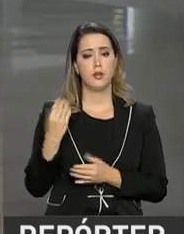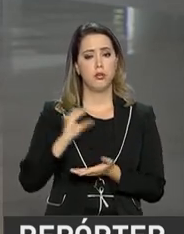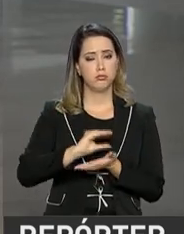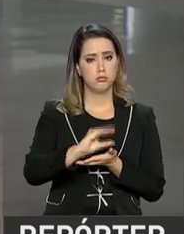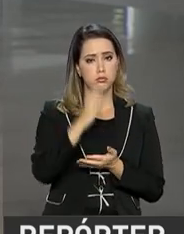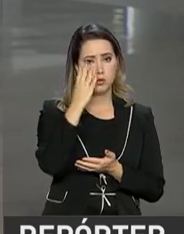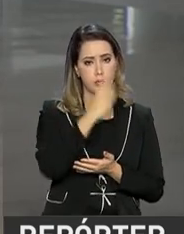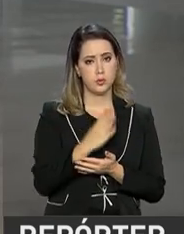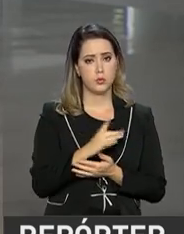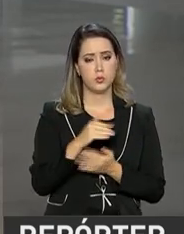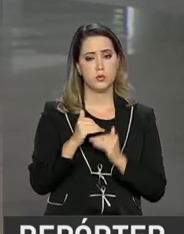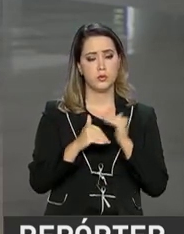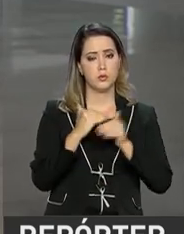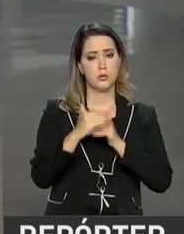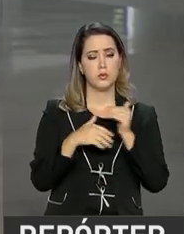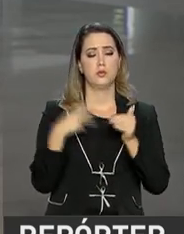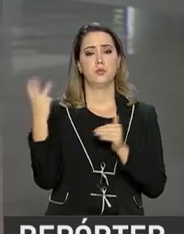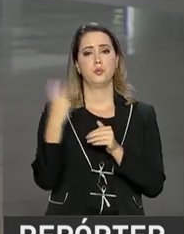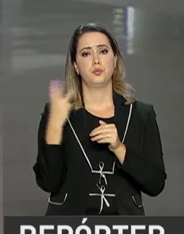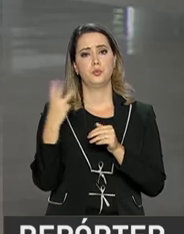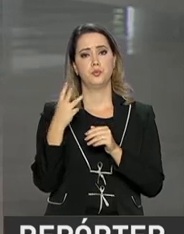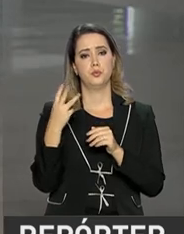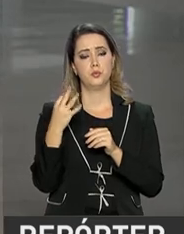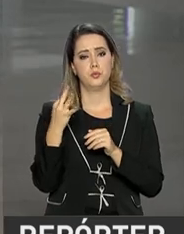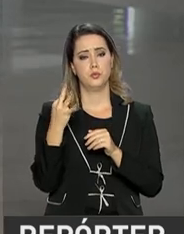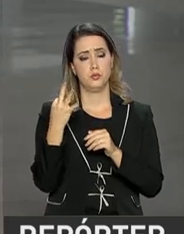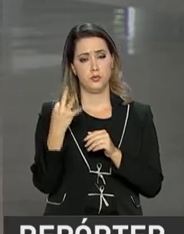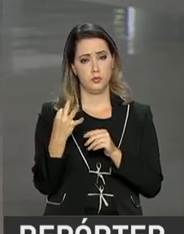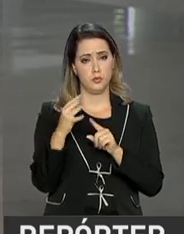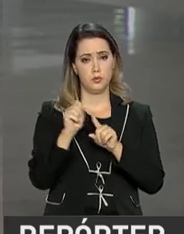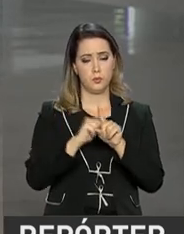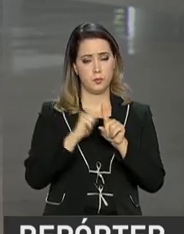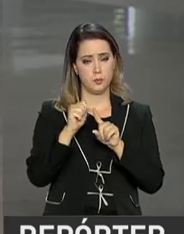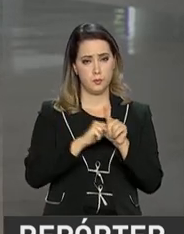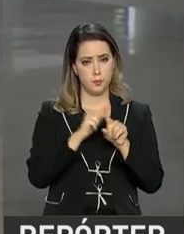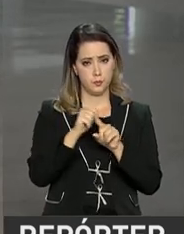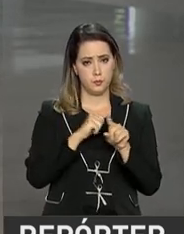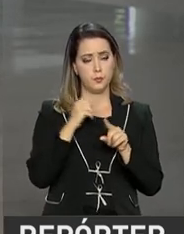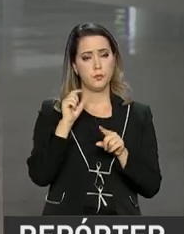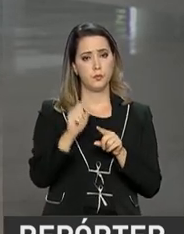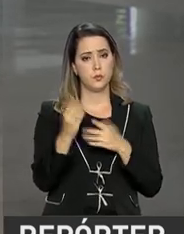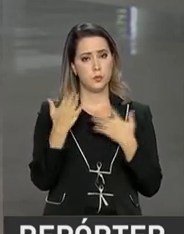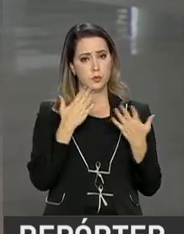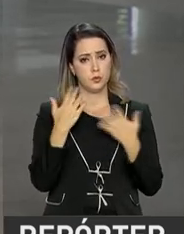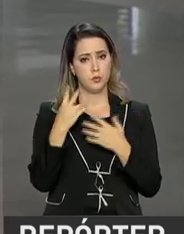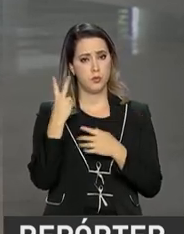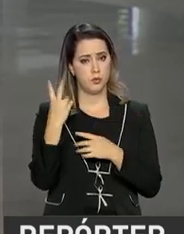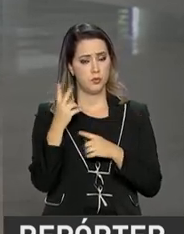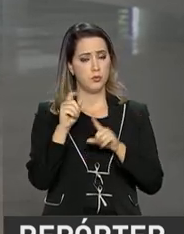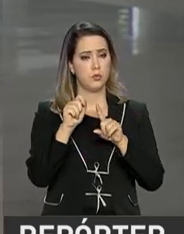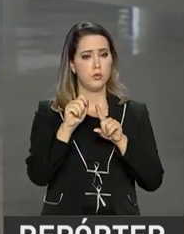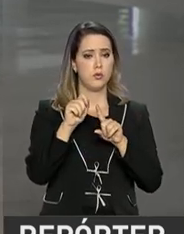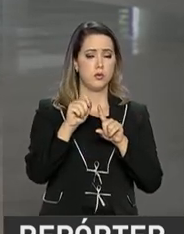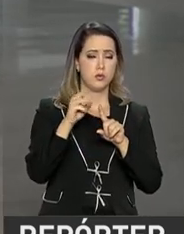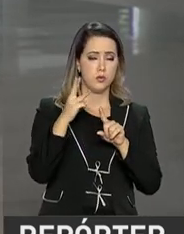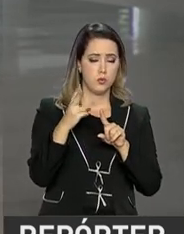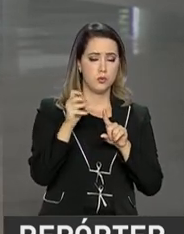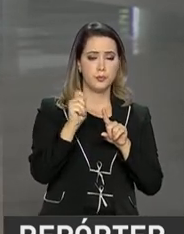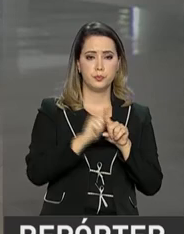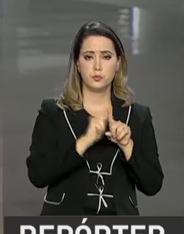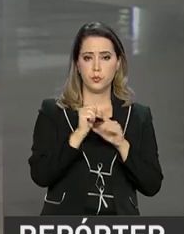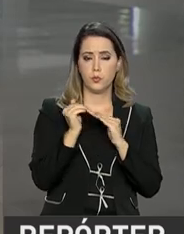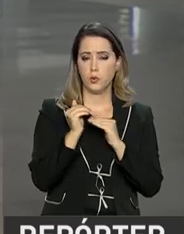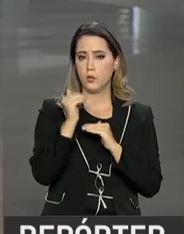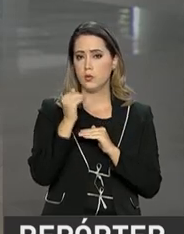país cresceram no terceiro trimestre deste ano em relação ao segundo trimestre o crescimento foi de 1,6 por cento